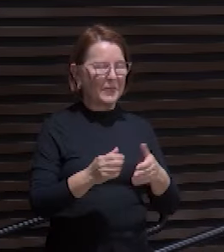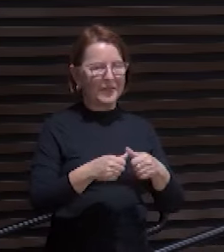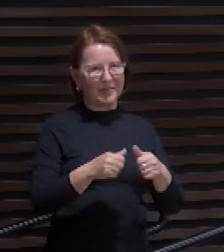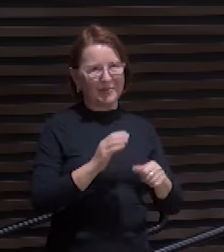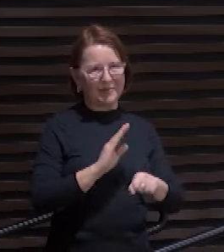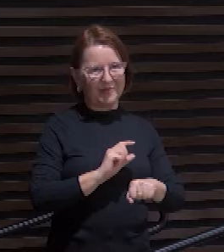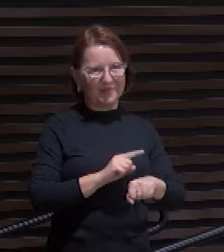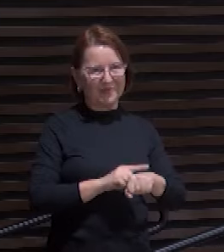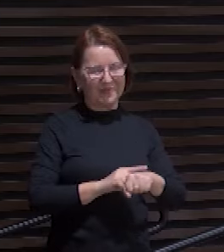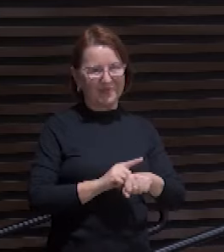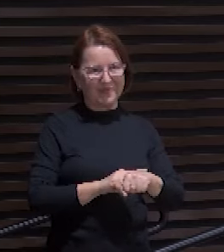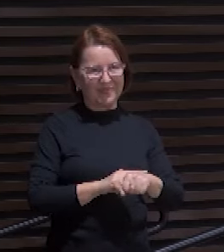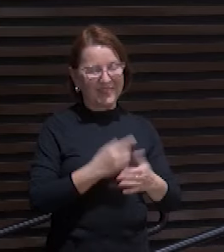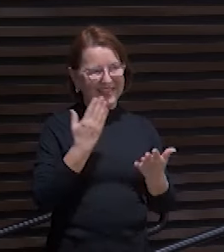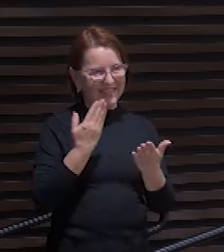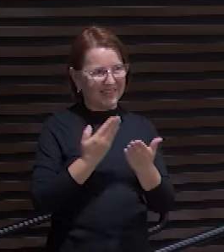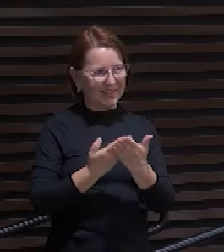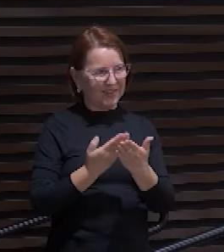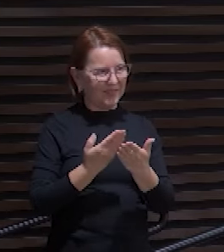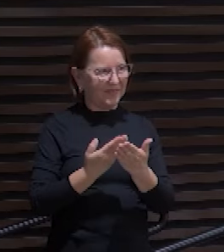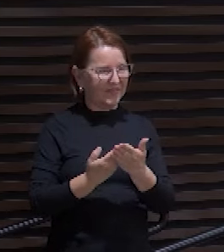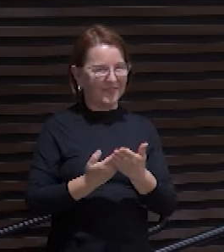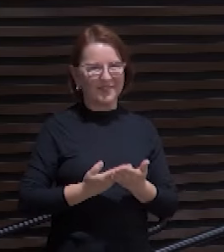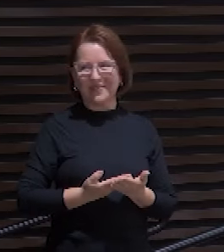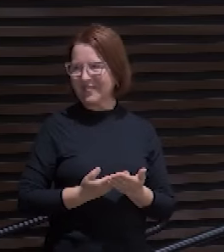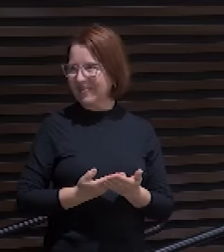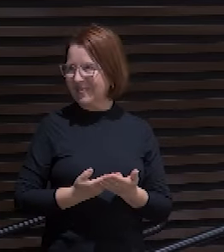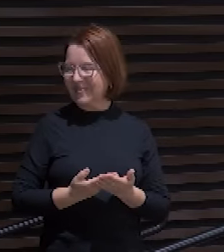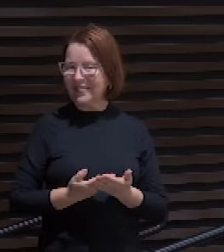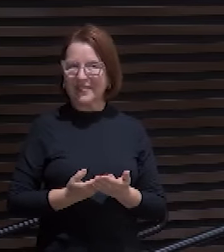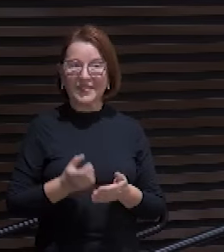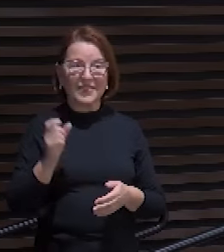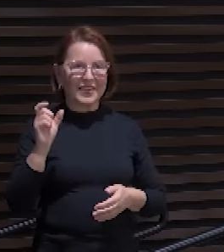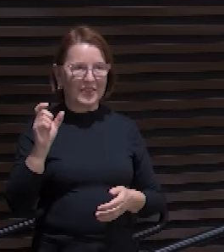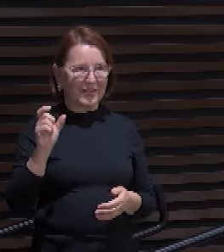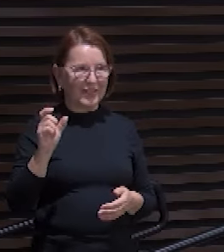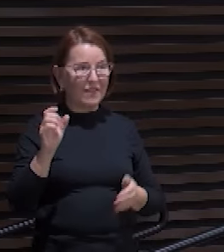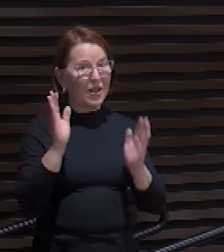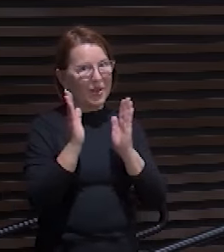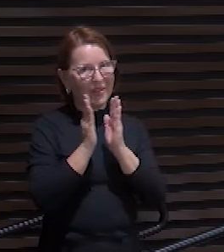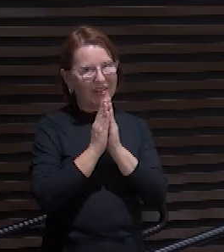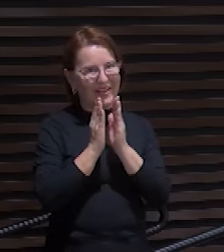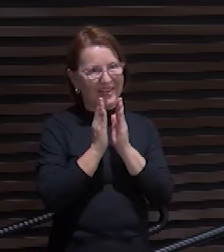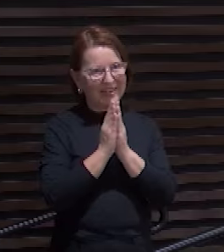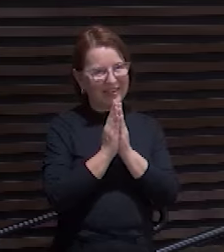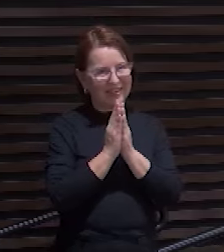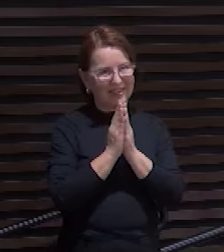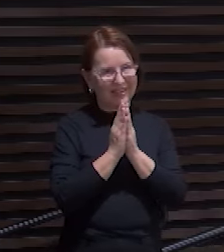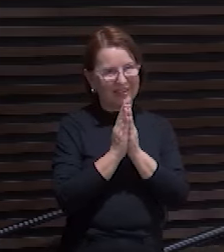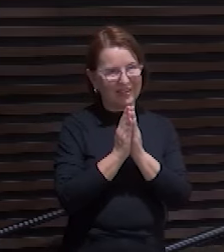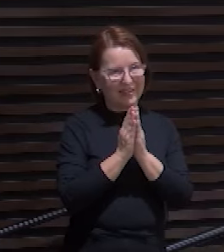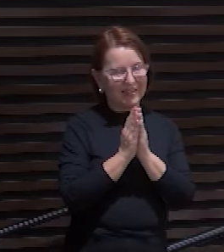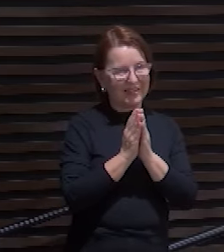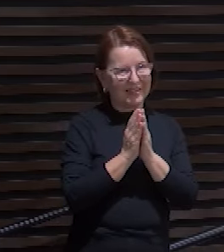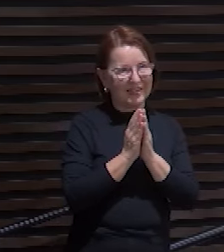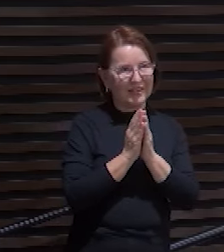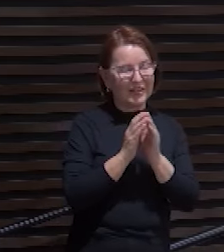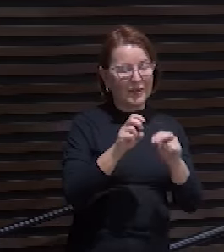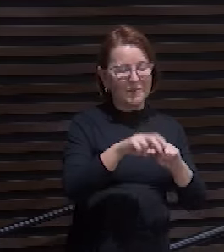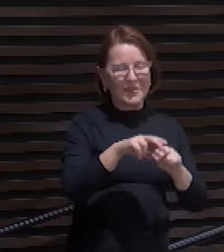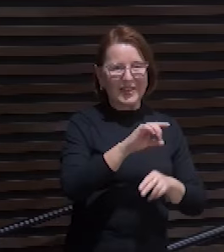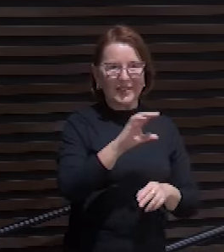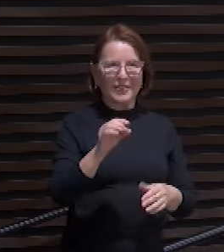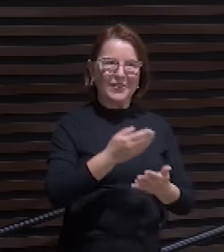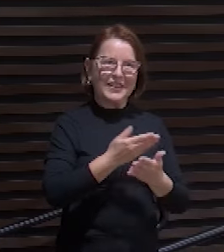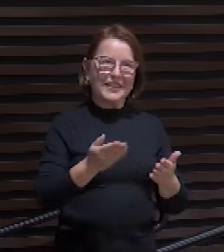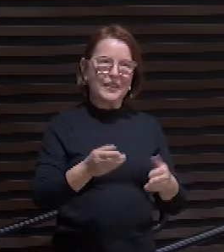momento de estudo com a palavra orando por cada um de vocês e por mim também. Vamos